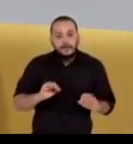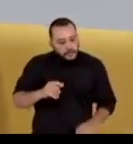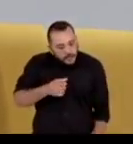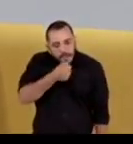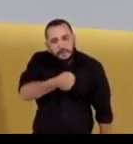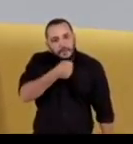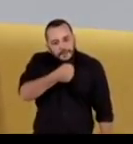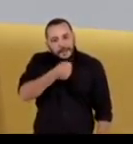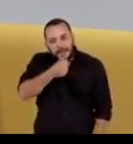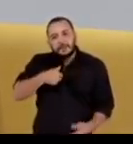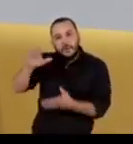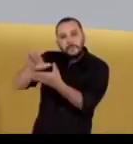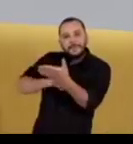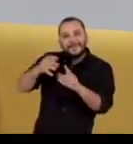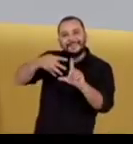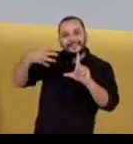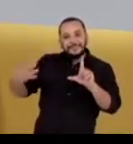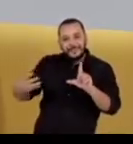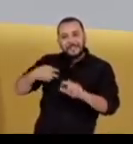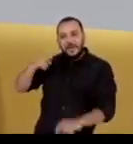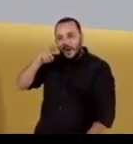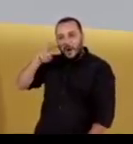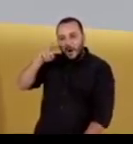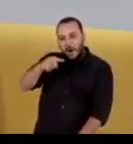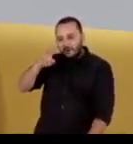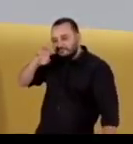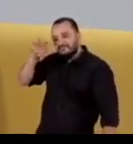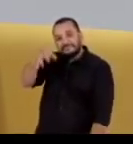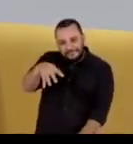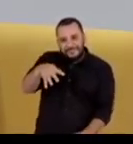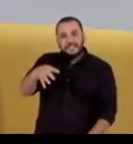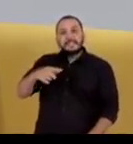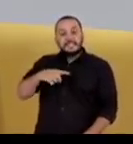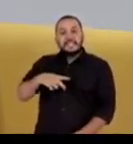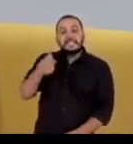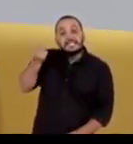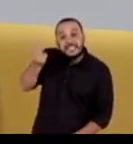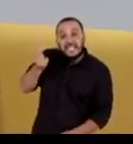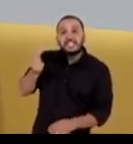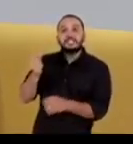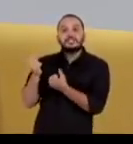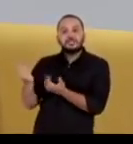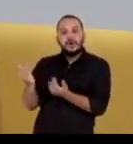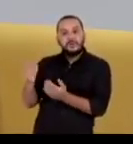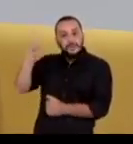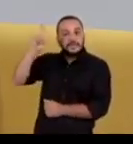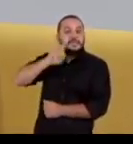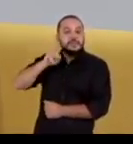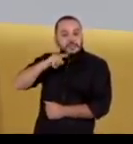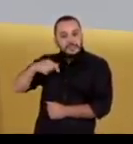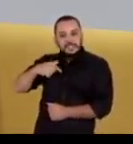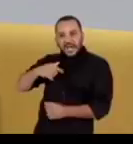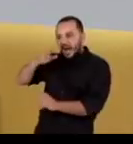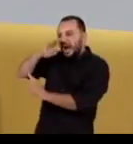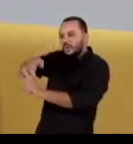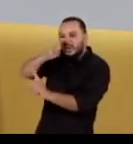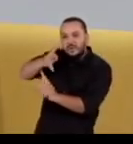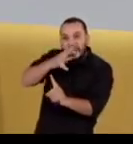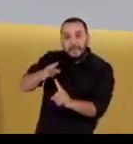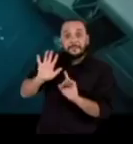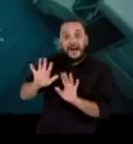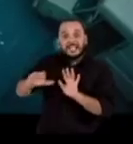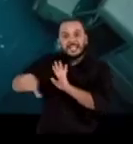na série da Netflix, Olhos que Condenam, a história real de 6 jovens americanos acusados por um crime que não